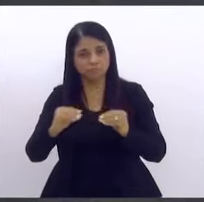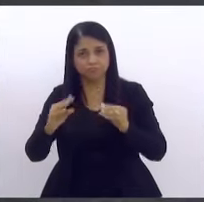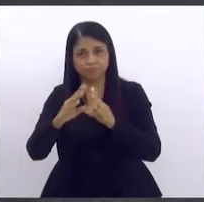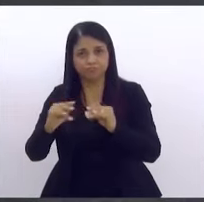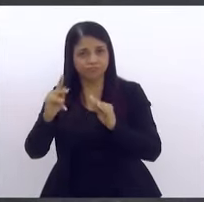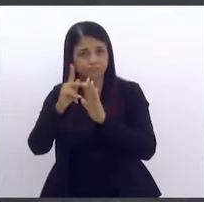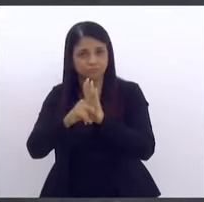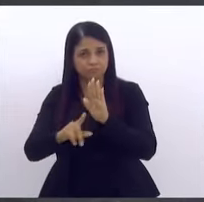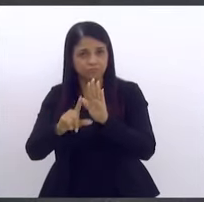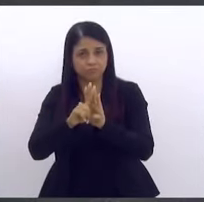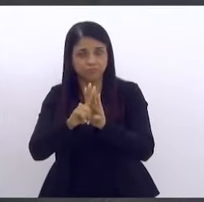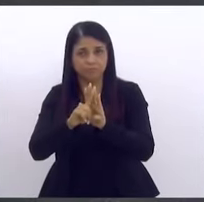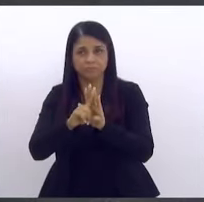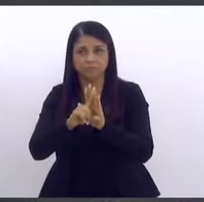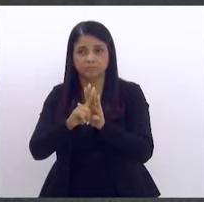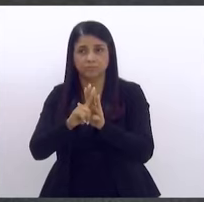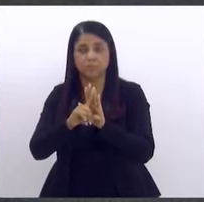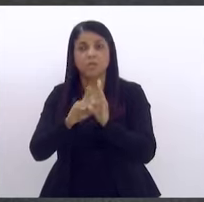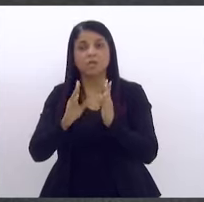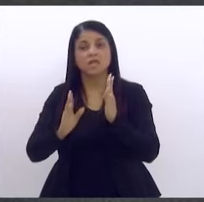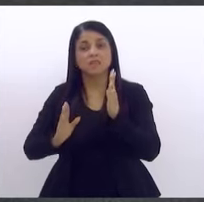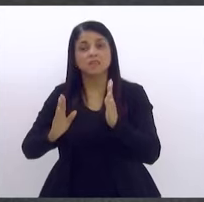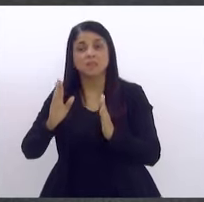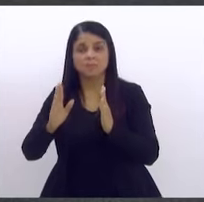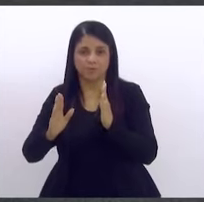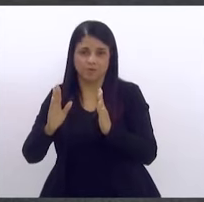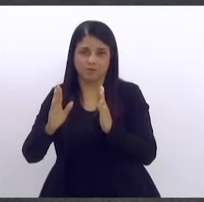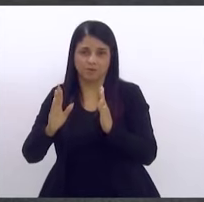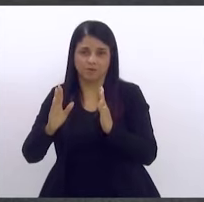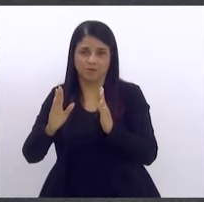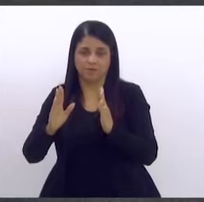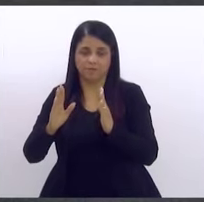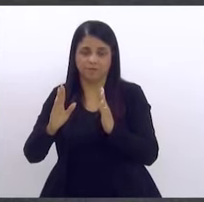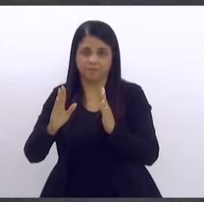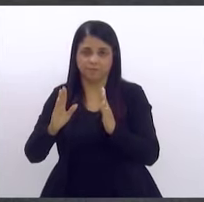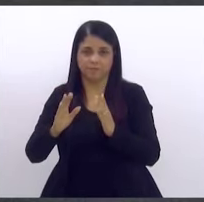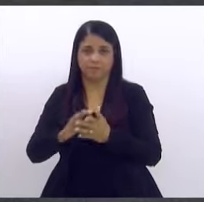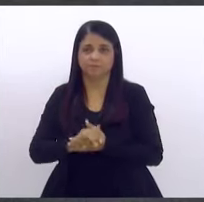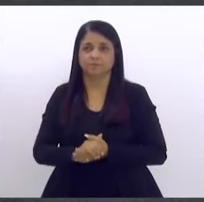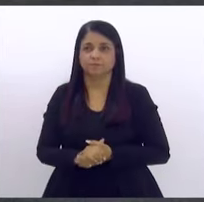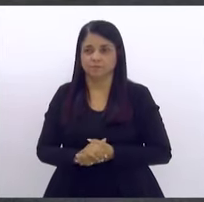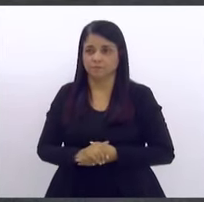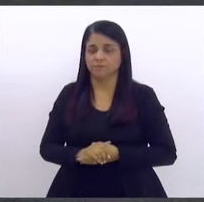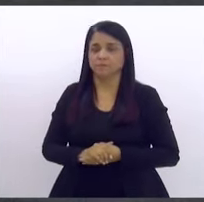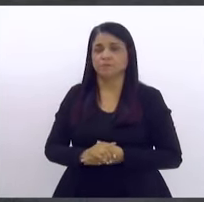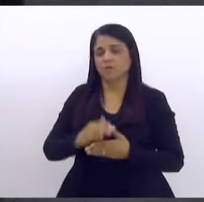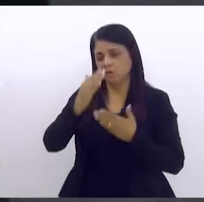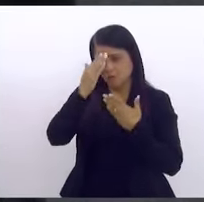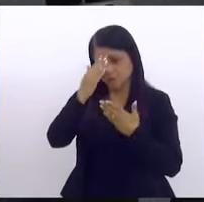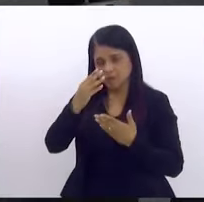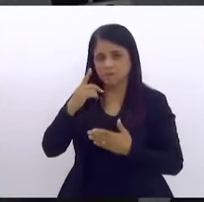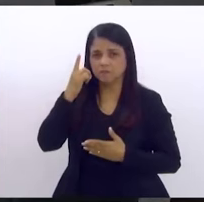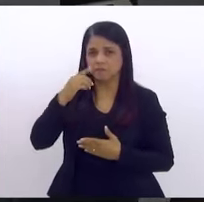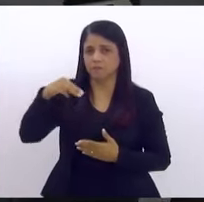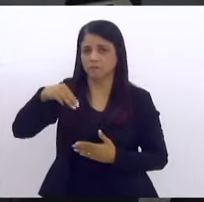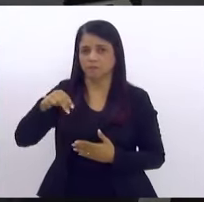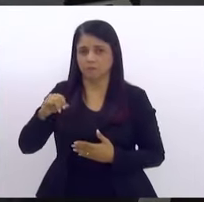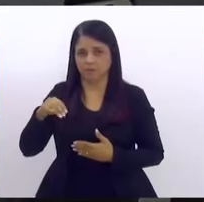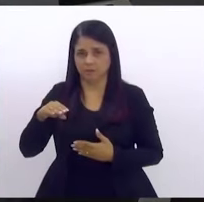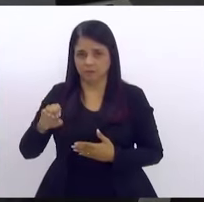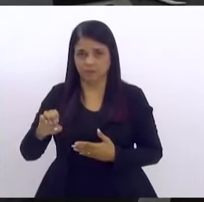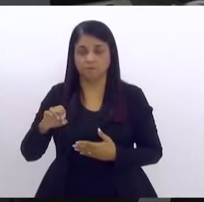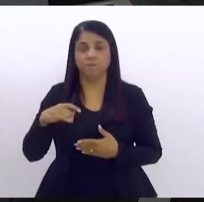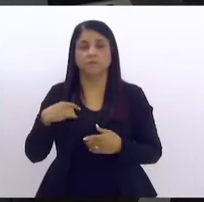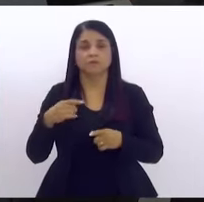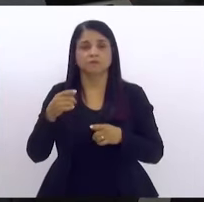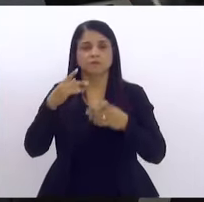porque temporários, o que esse projeto consolida de vez. Então, obrigado, deputado Carlos Mink. E aqui